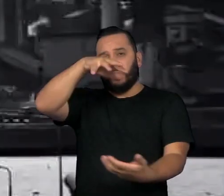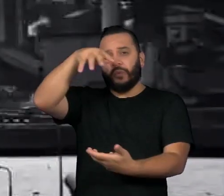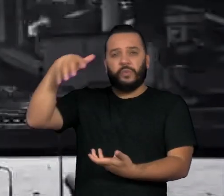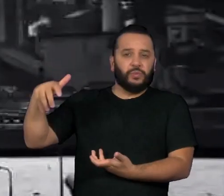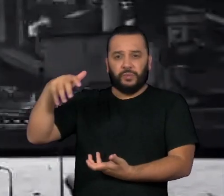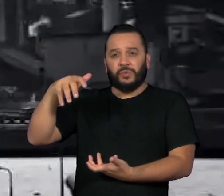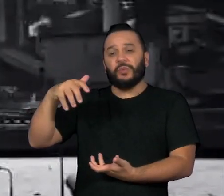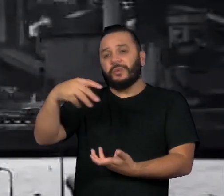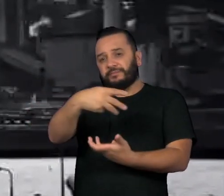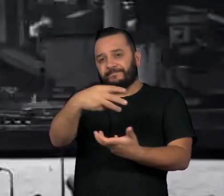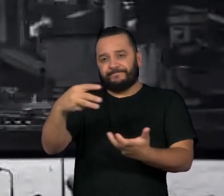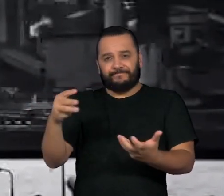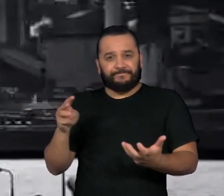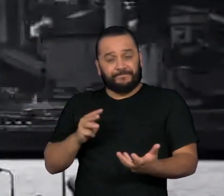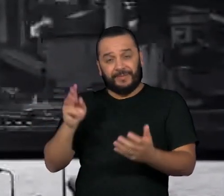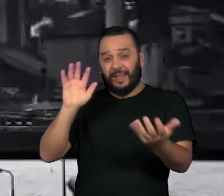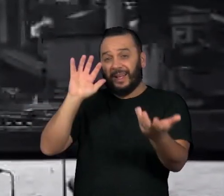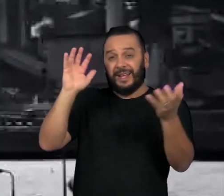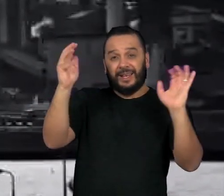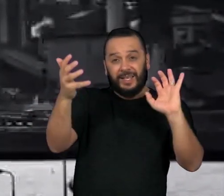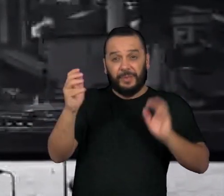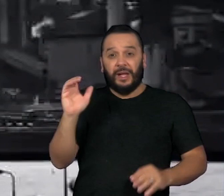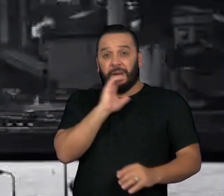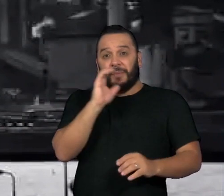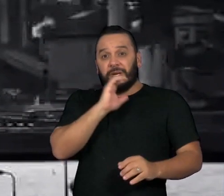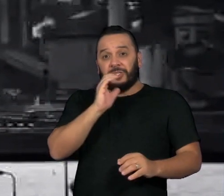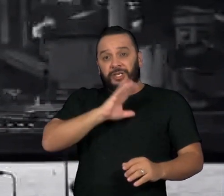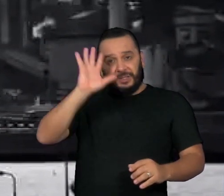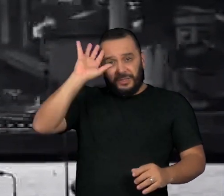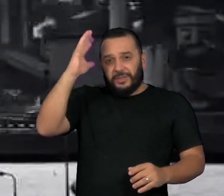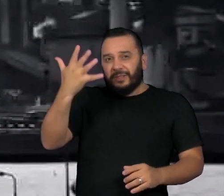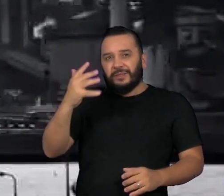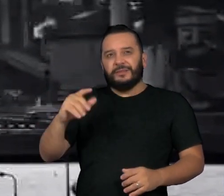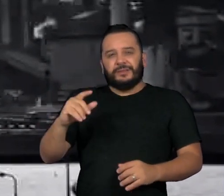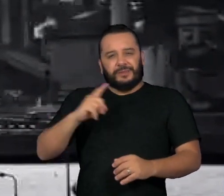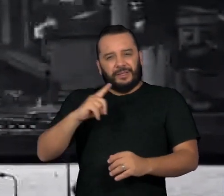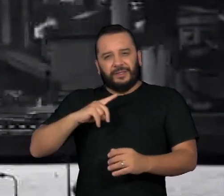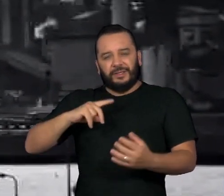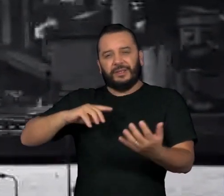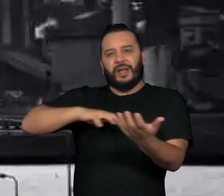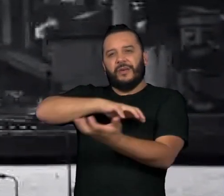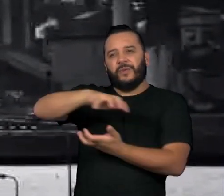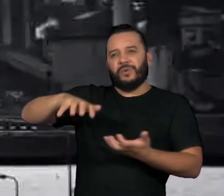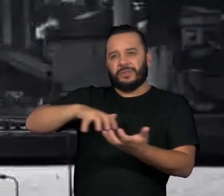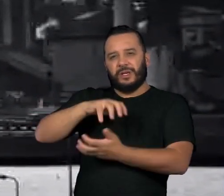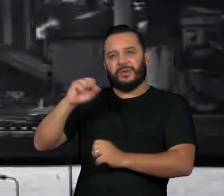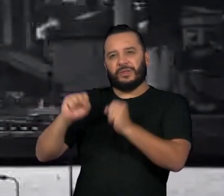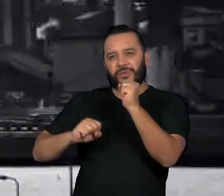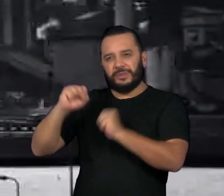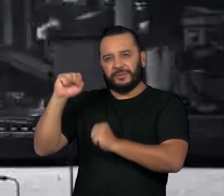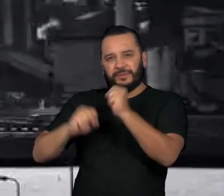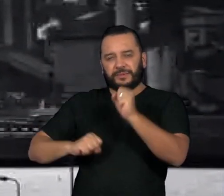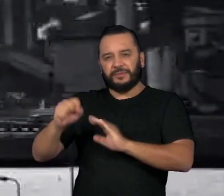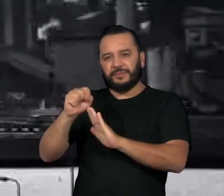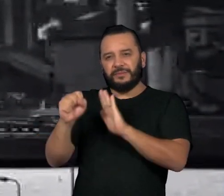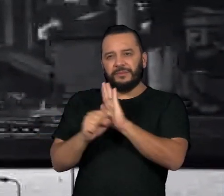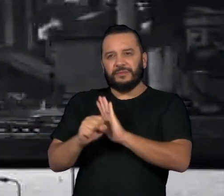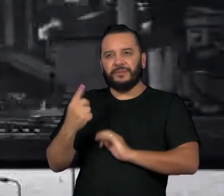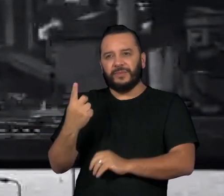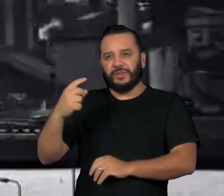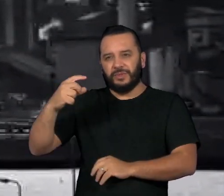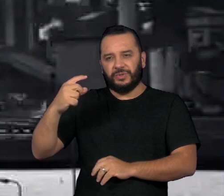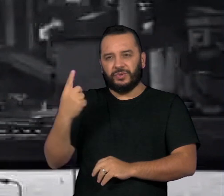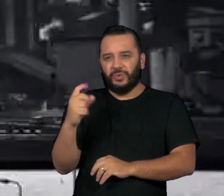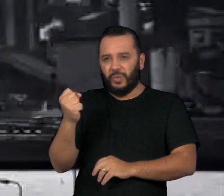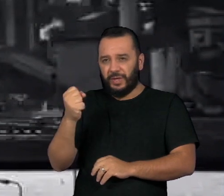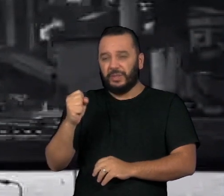climática. A partir da Revolução Industrial, iniciada no século XVIII, os poluentes começaram a se